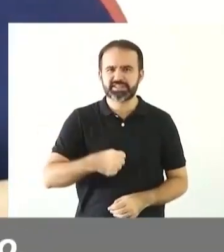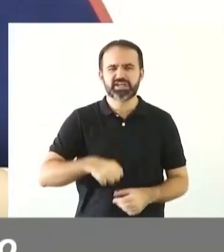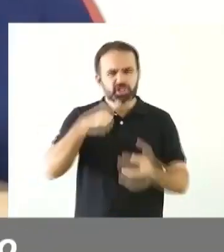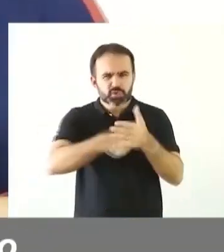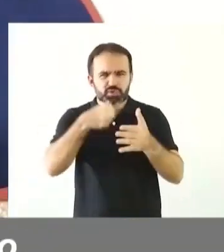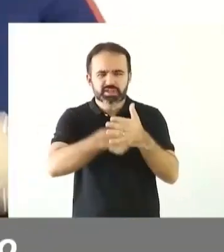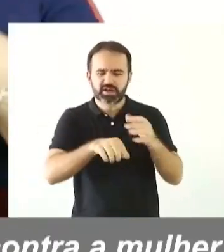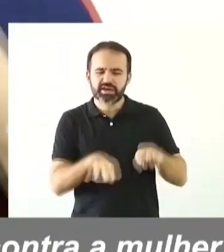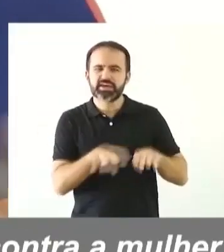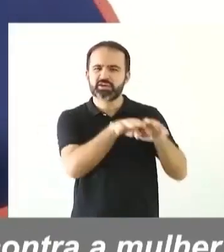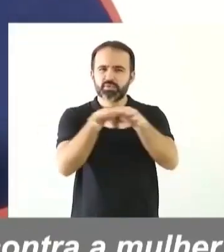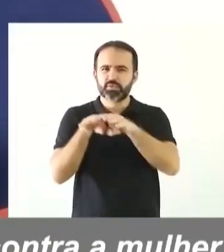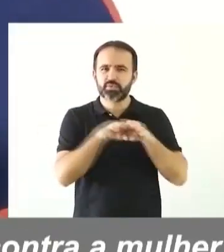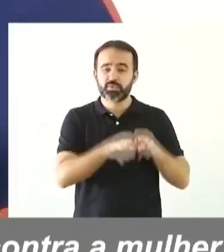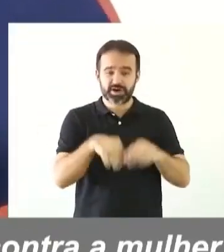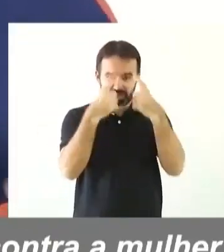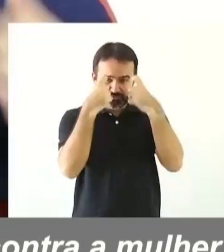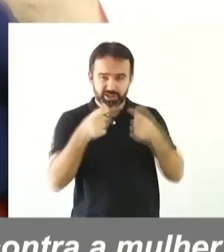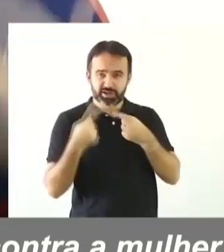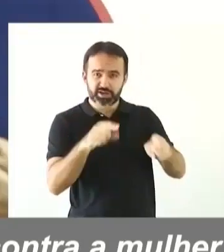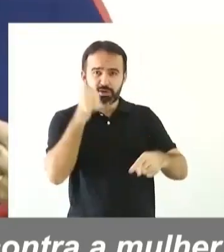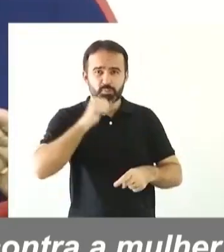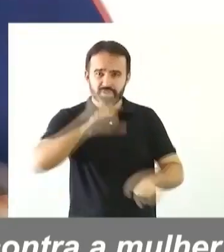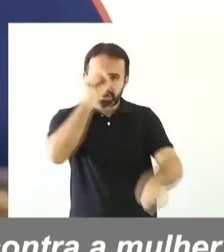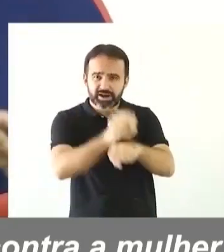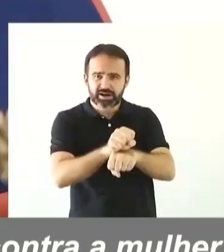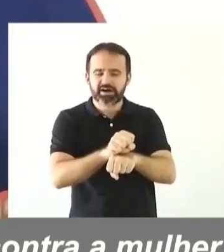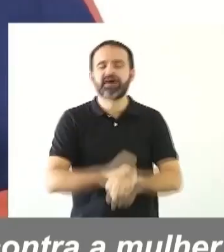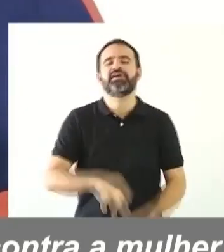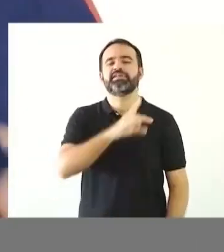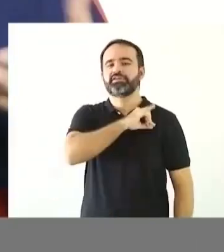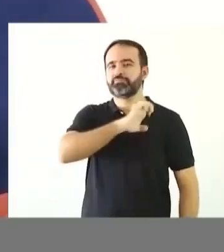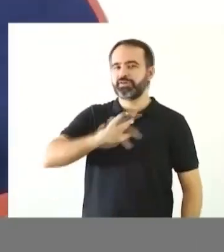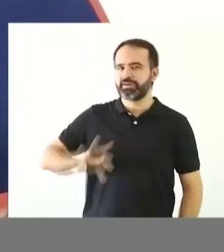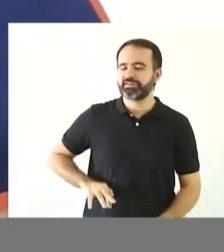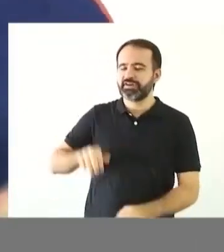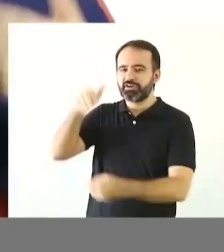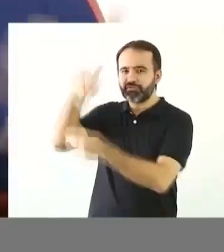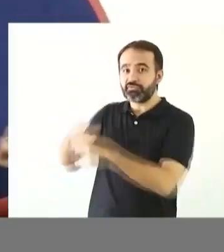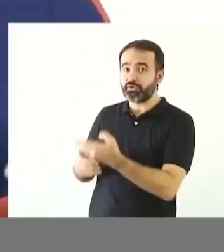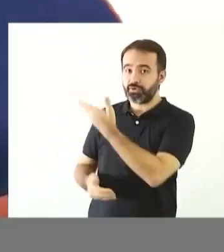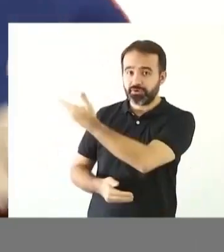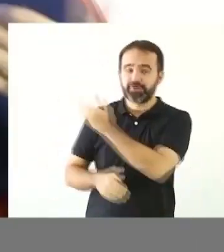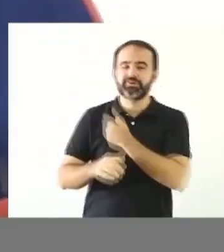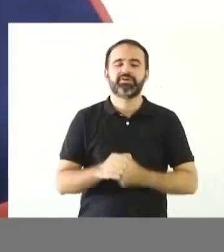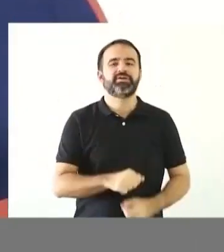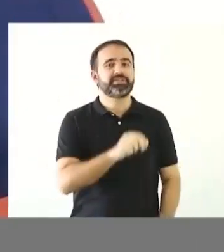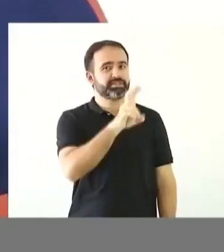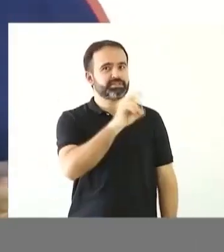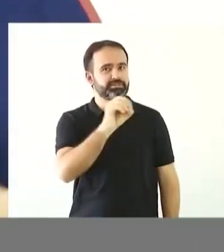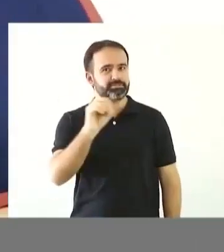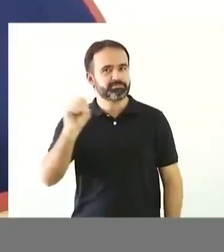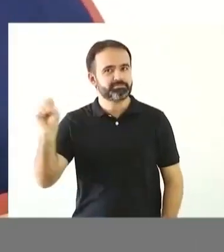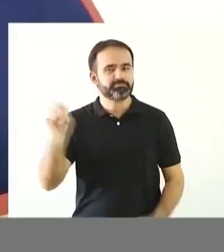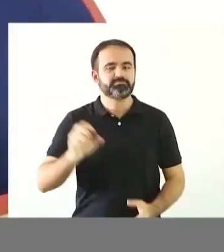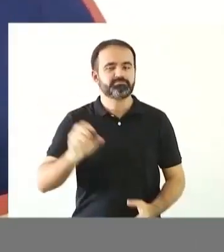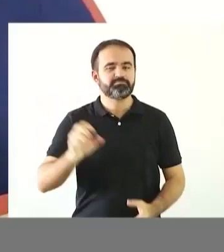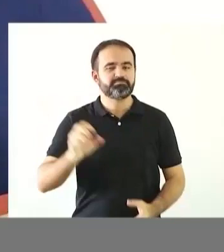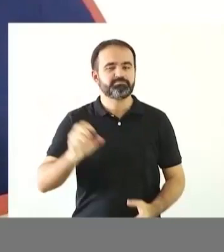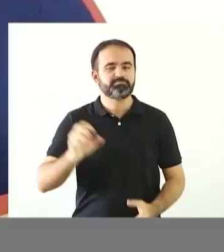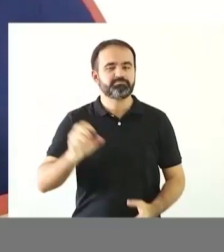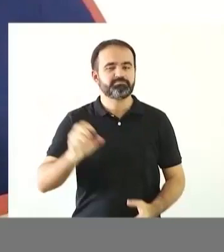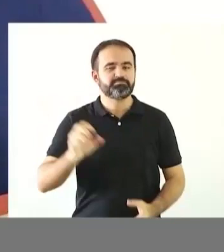vamos resolver essa situação. Para lutar por igualdade e pelo fim da violência contra a mulher, para federal, vote Adelita 5000.